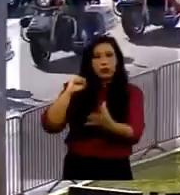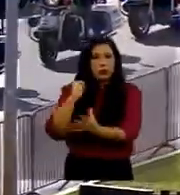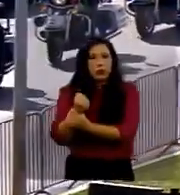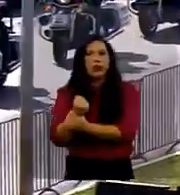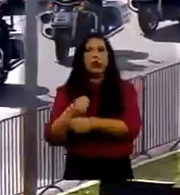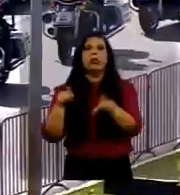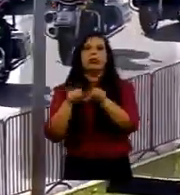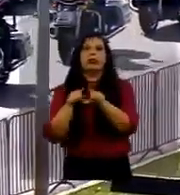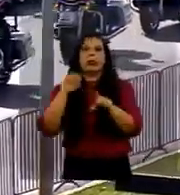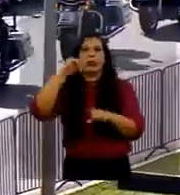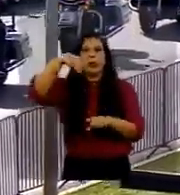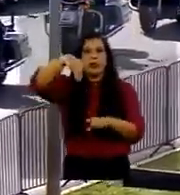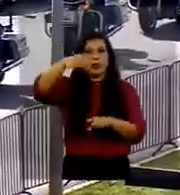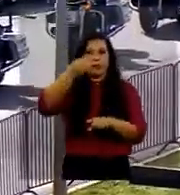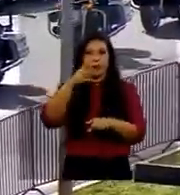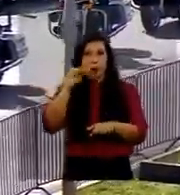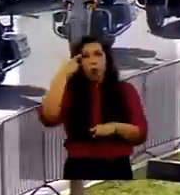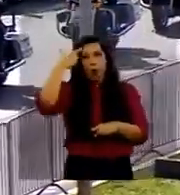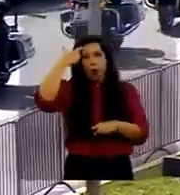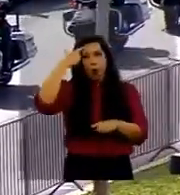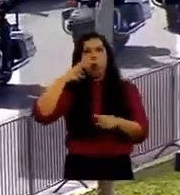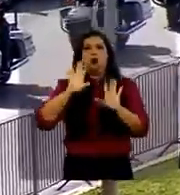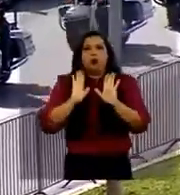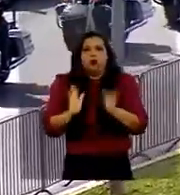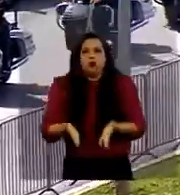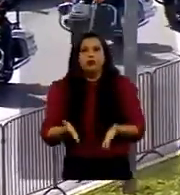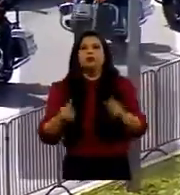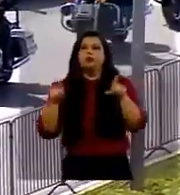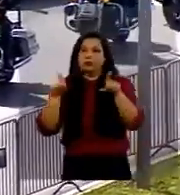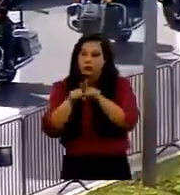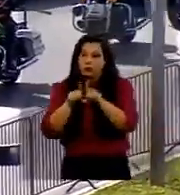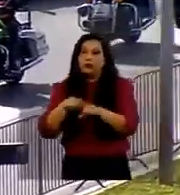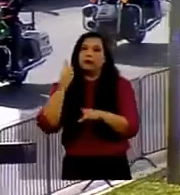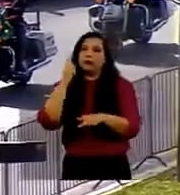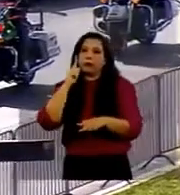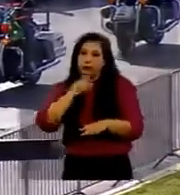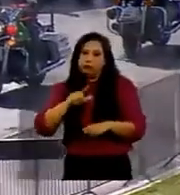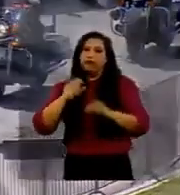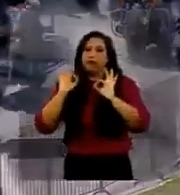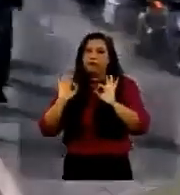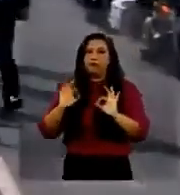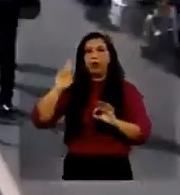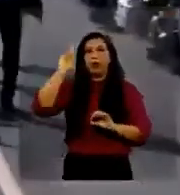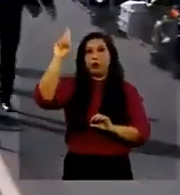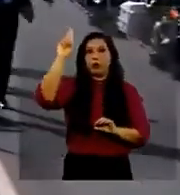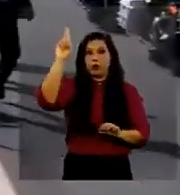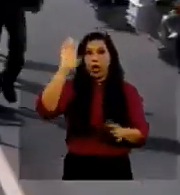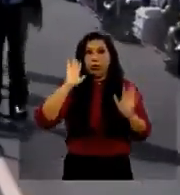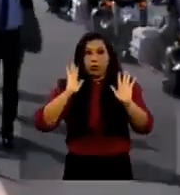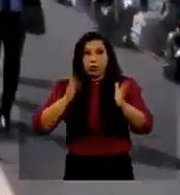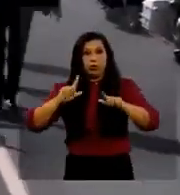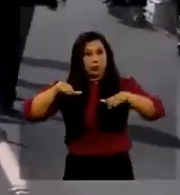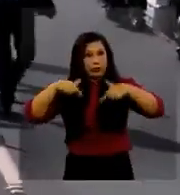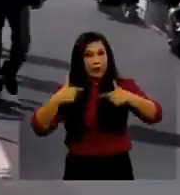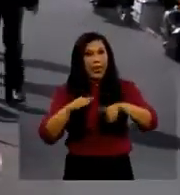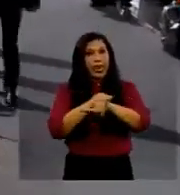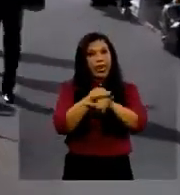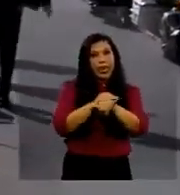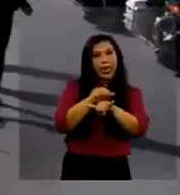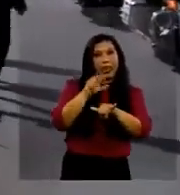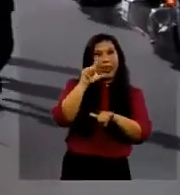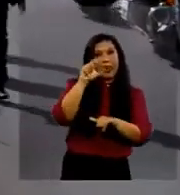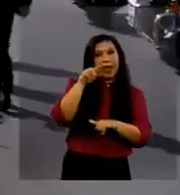Sérgio Moro, que se destacou, era responsável pela Operação Lava Jato, né?